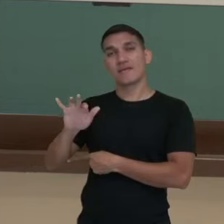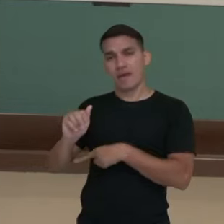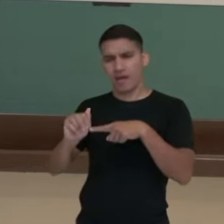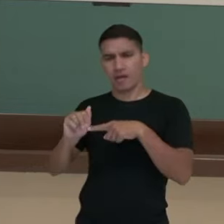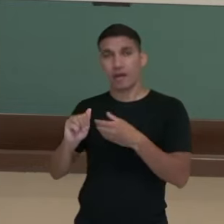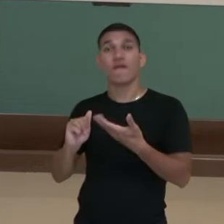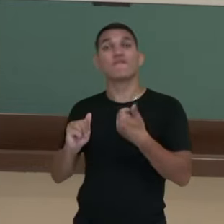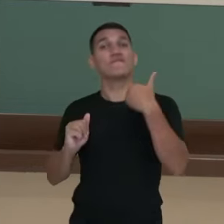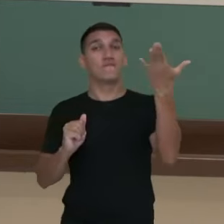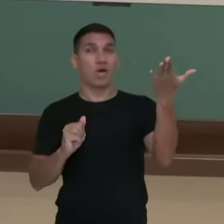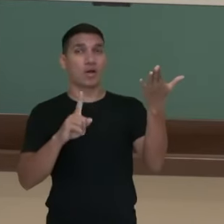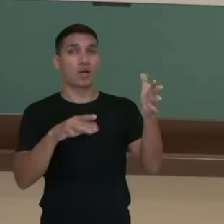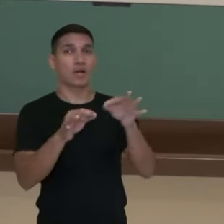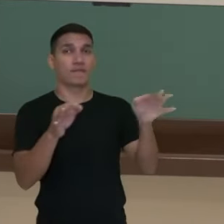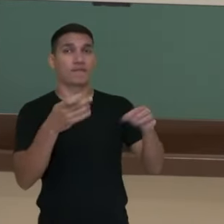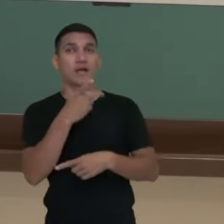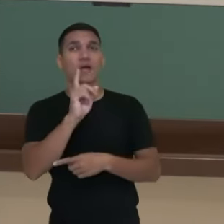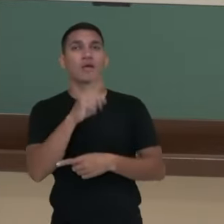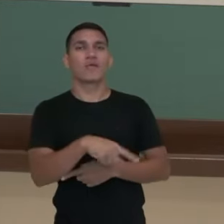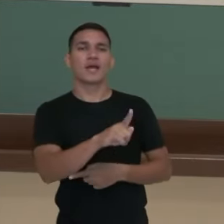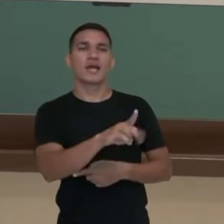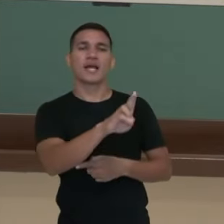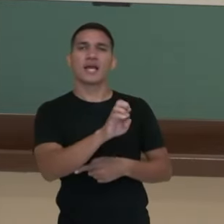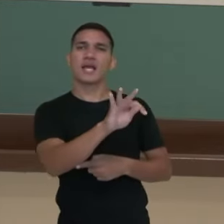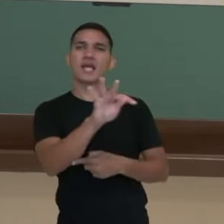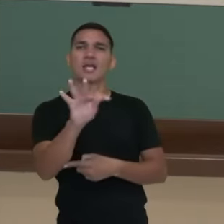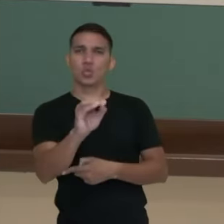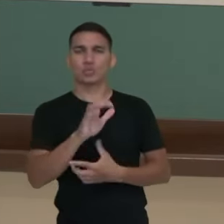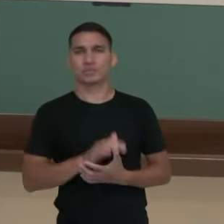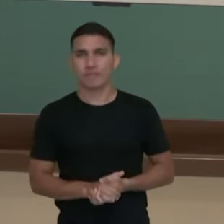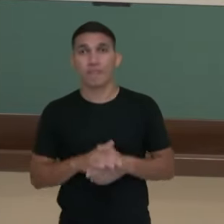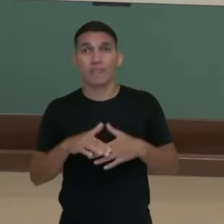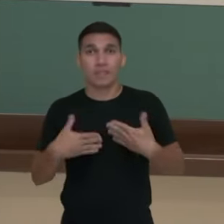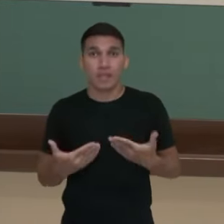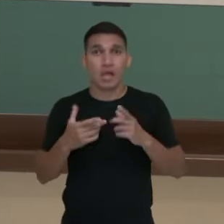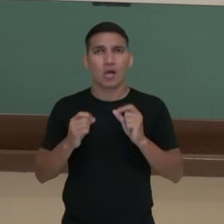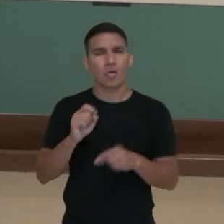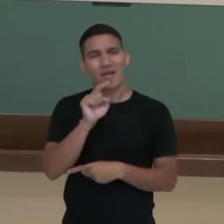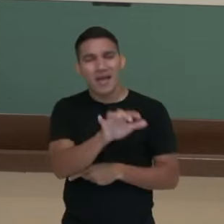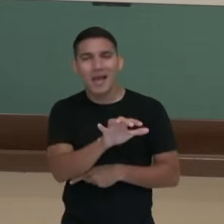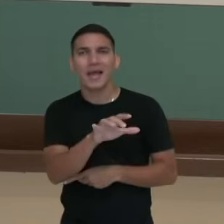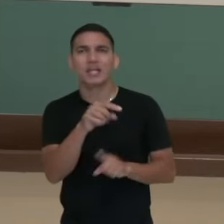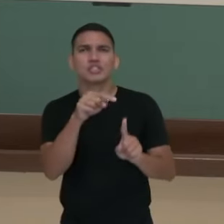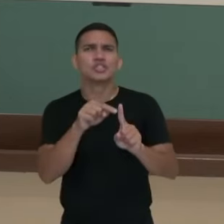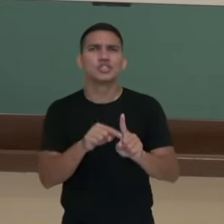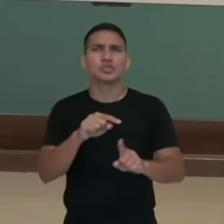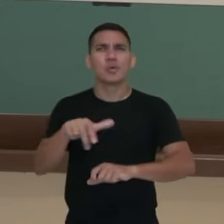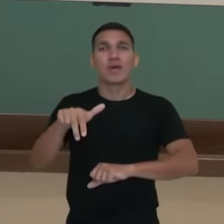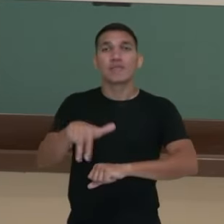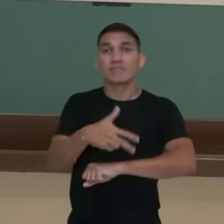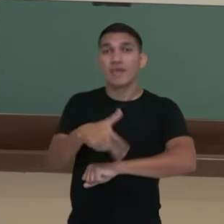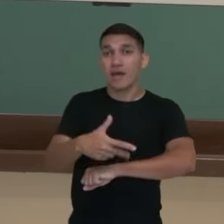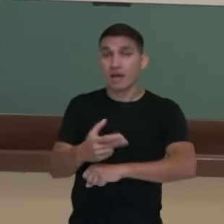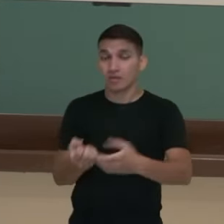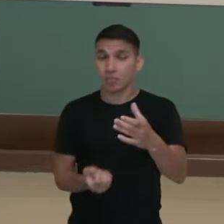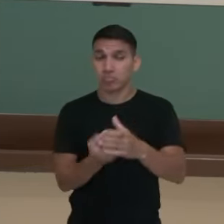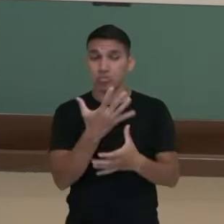Fora do Brasil, normalmente eles chamam de guetos, né? Então, essas danças surgiam nesses